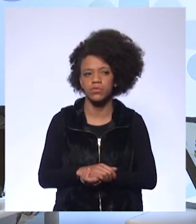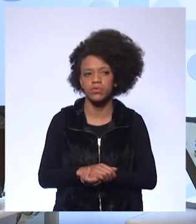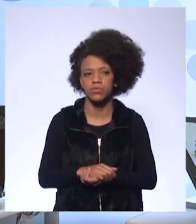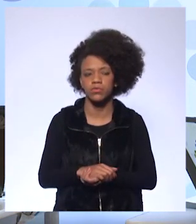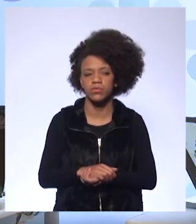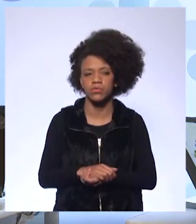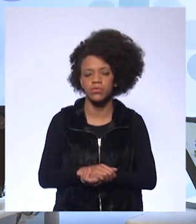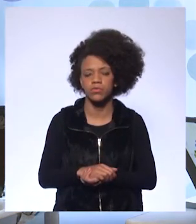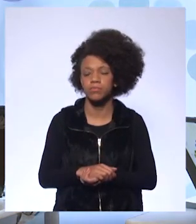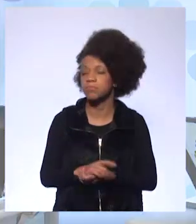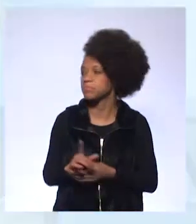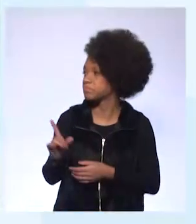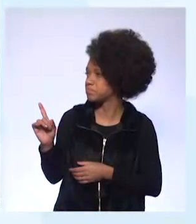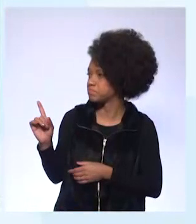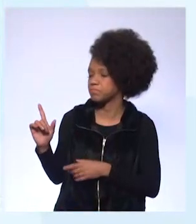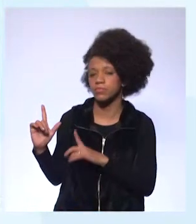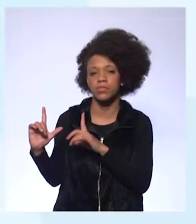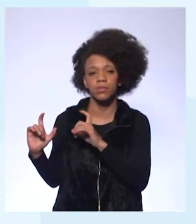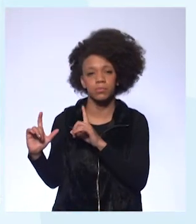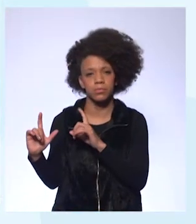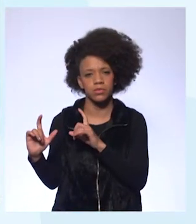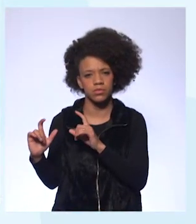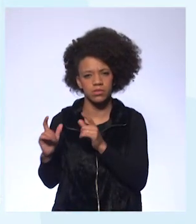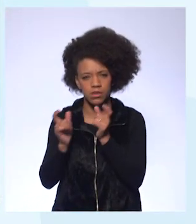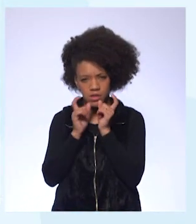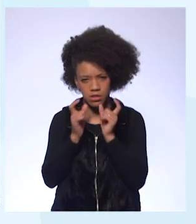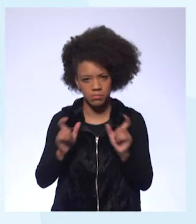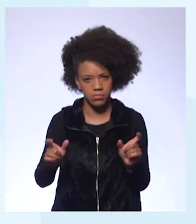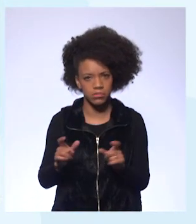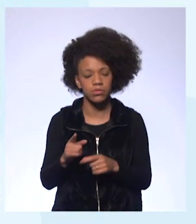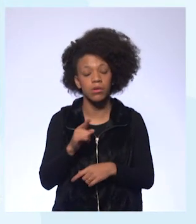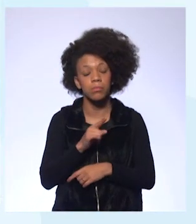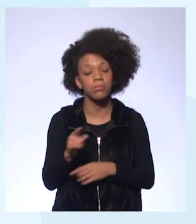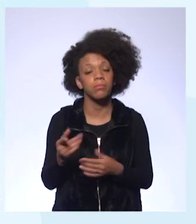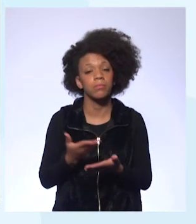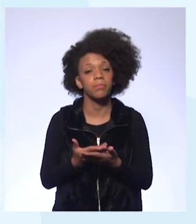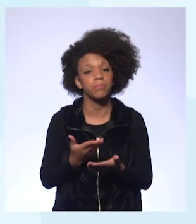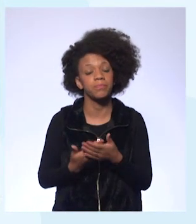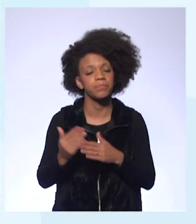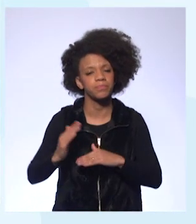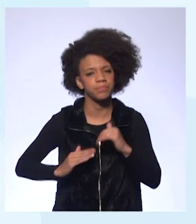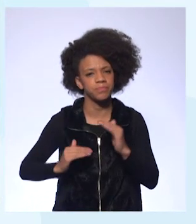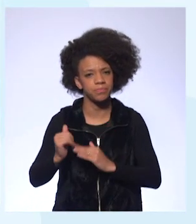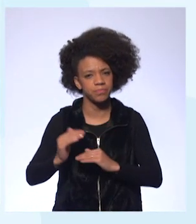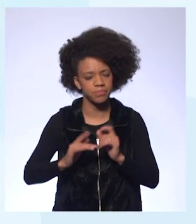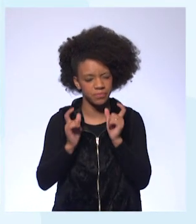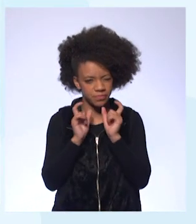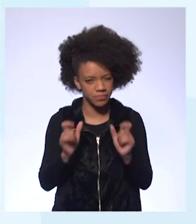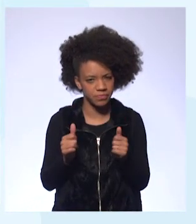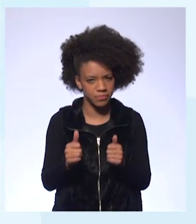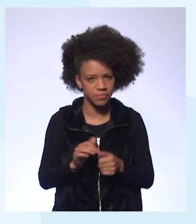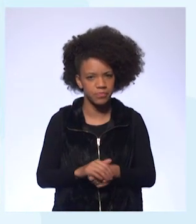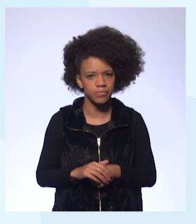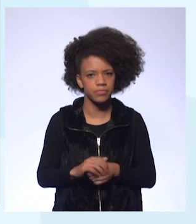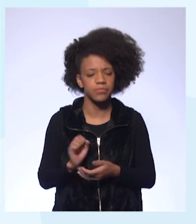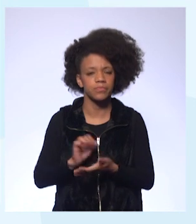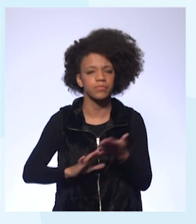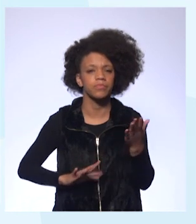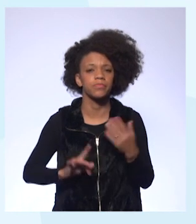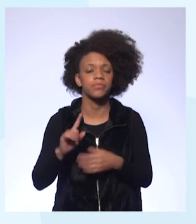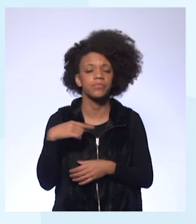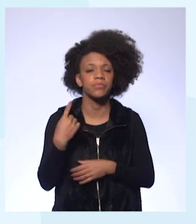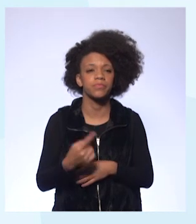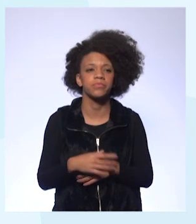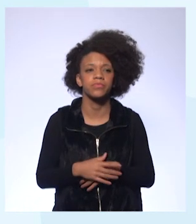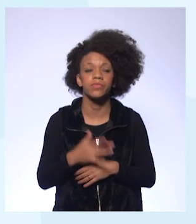Opa é isso aí olha só tirei um print aí para vocês estudarem a gramática certo ouça o Próximo exercício